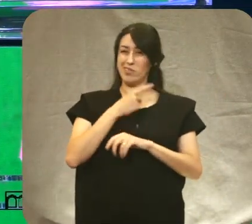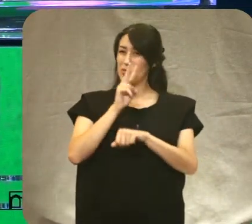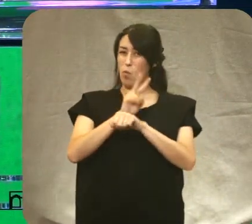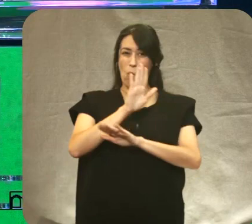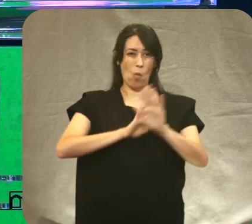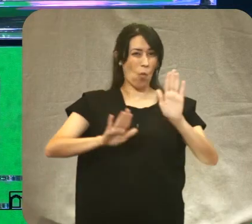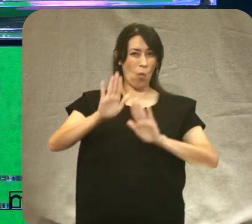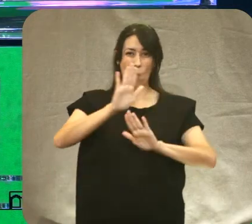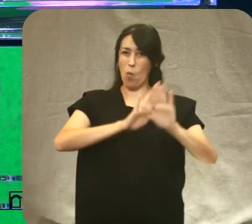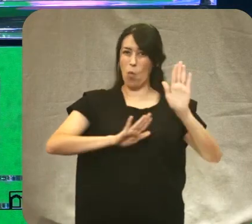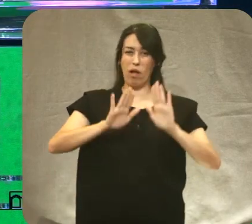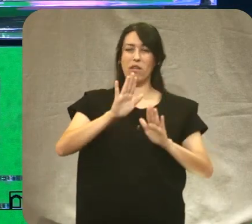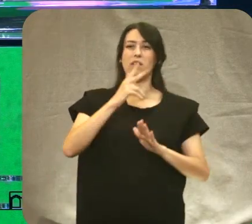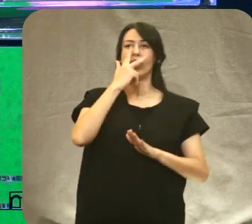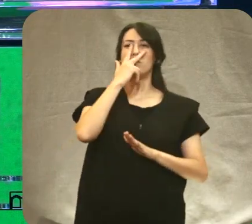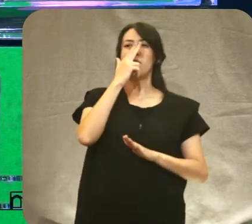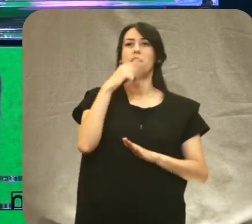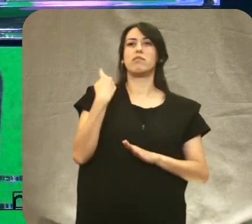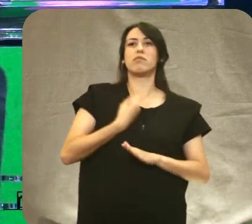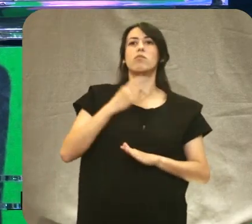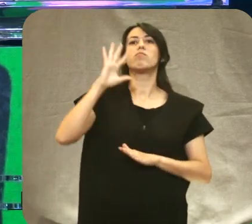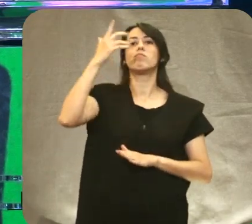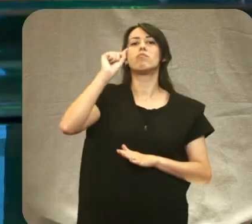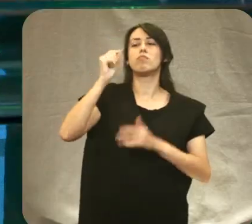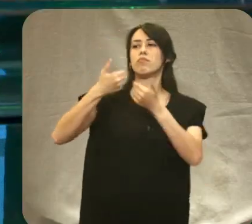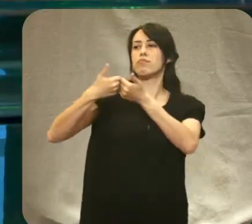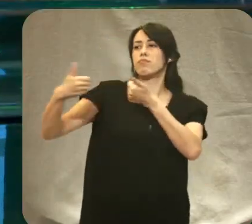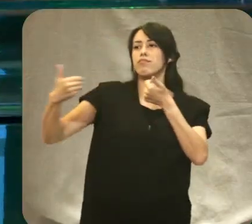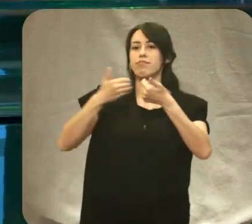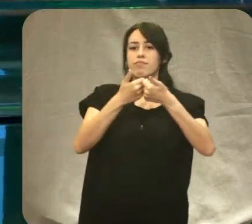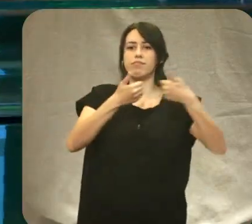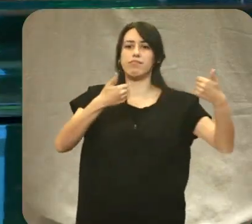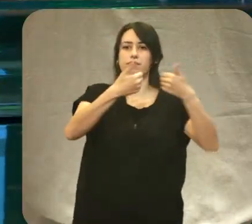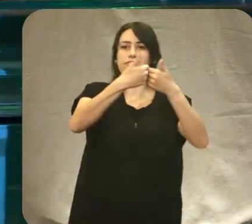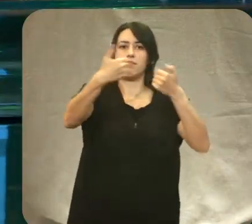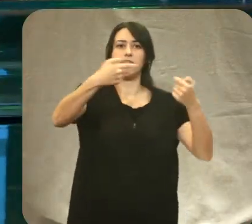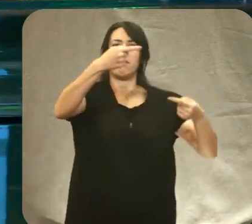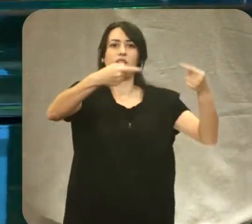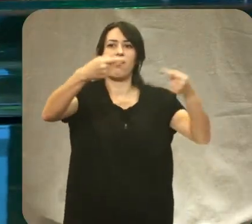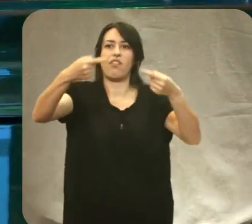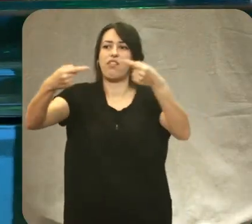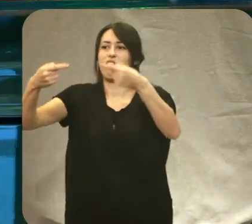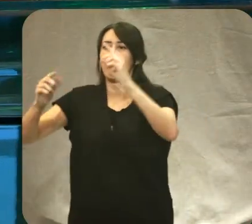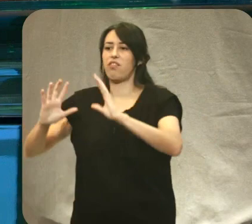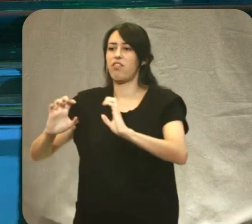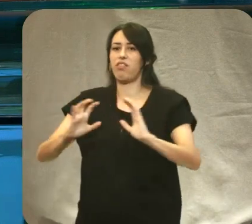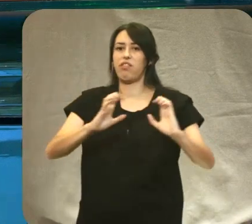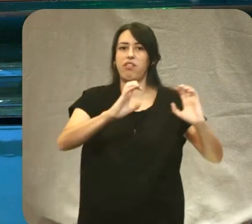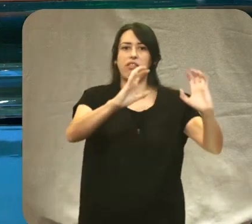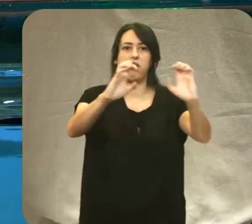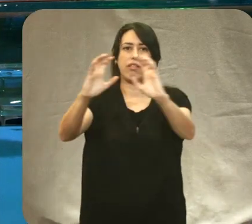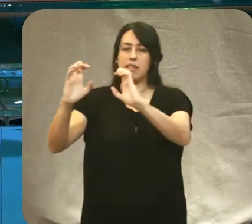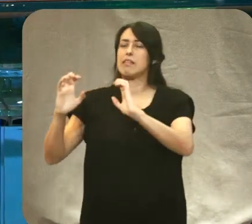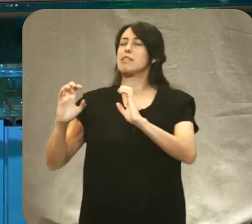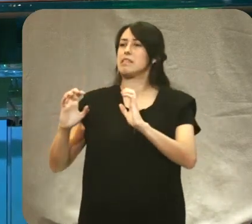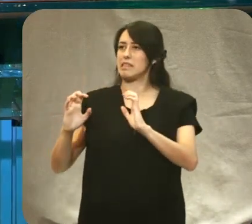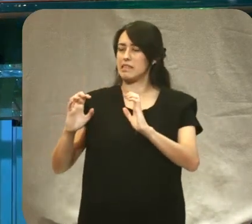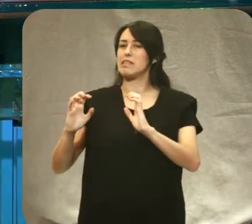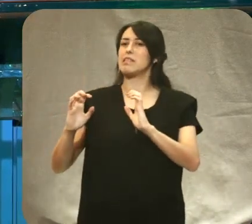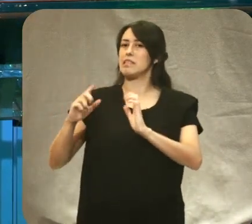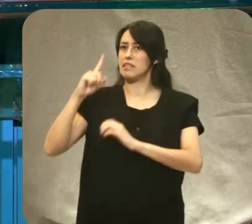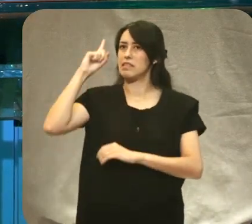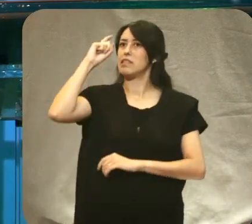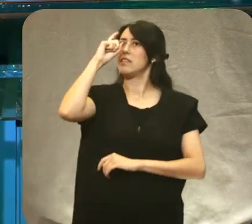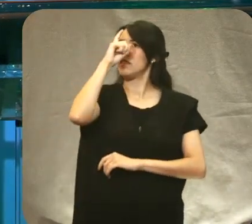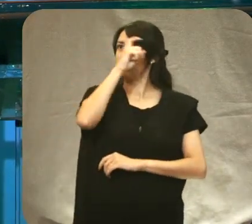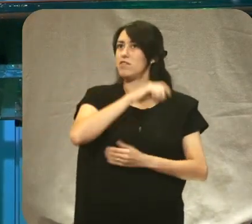a bênção de andar juntos. E aí uma semente de discórdia vem, e é tão desafiador entender que cada um tem o